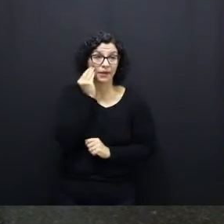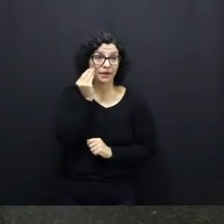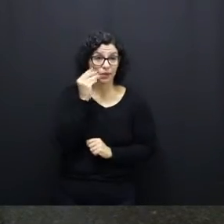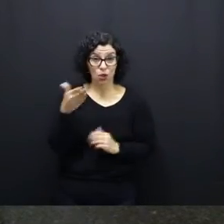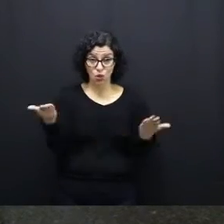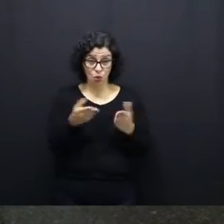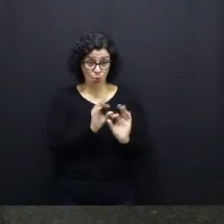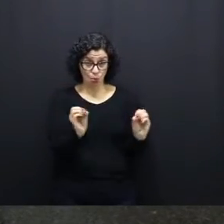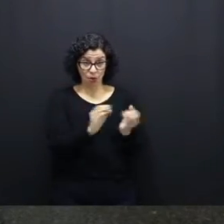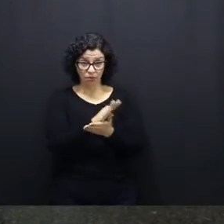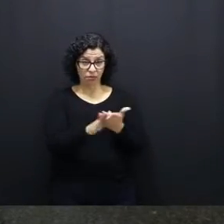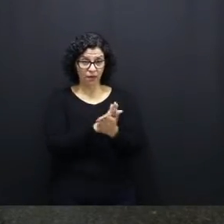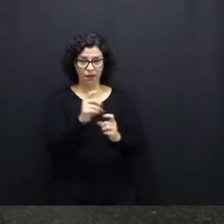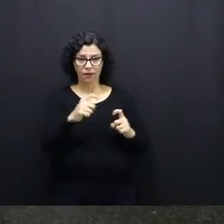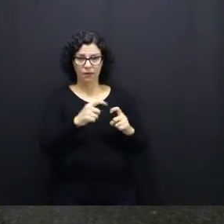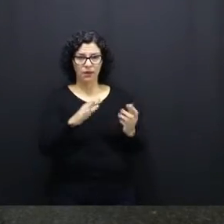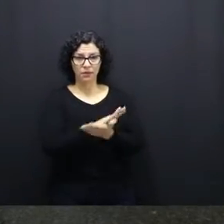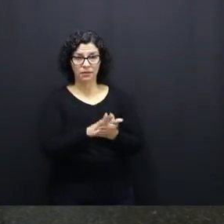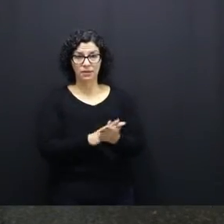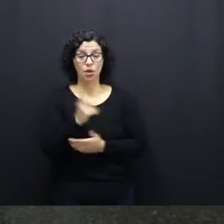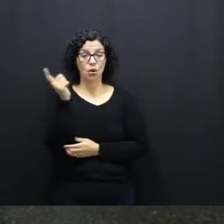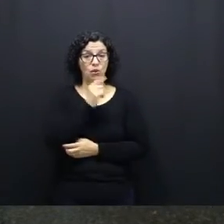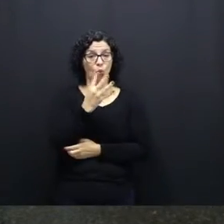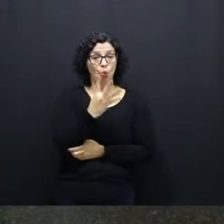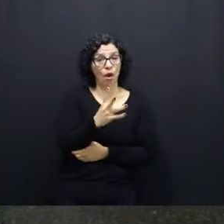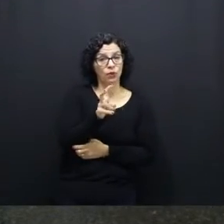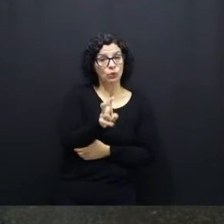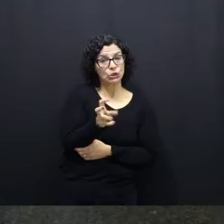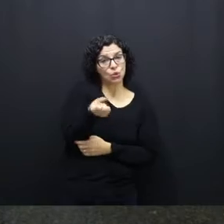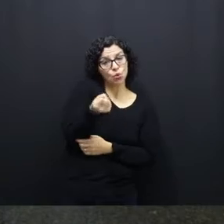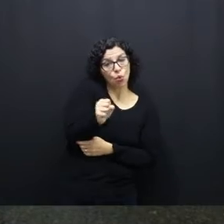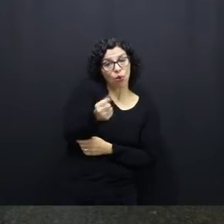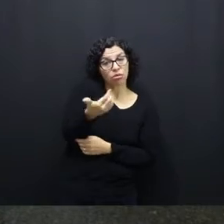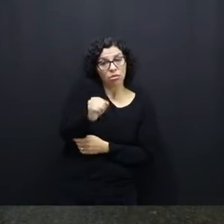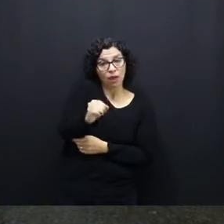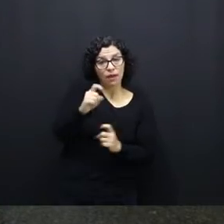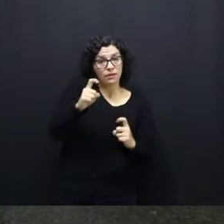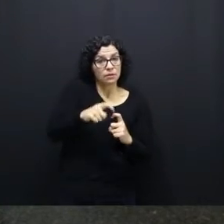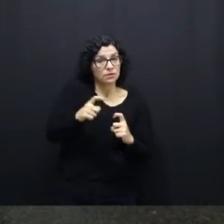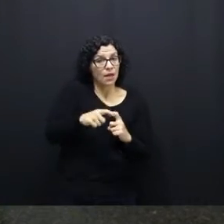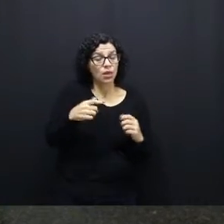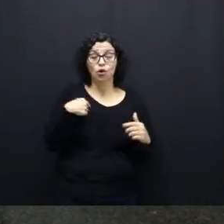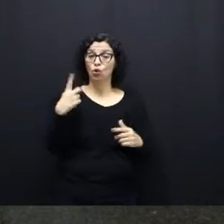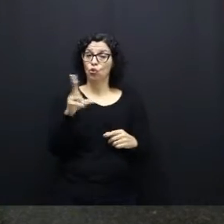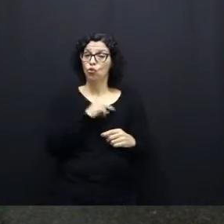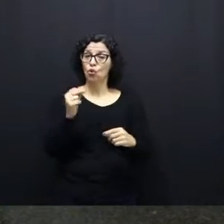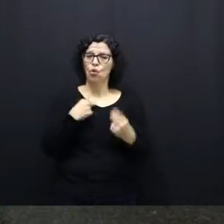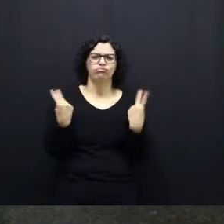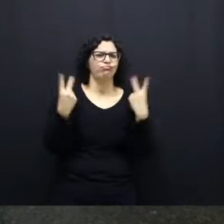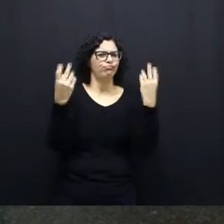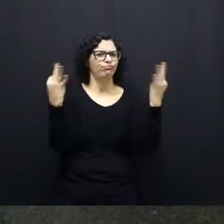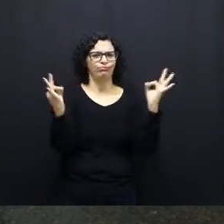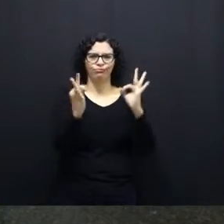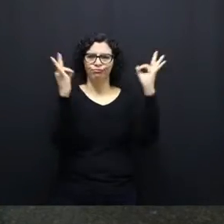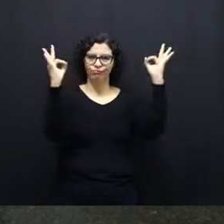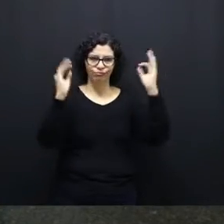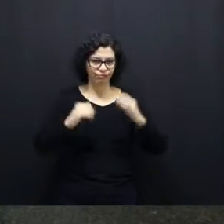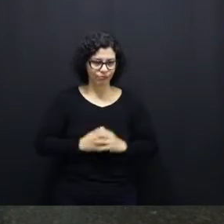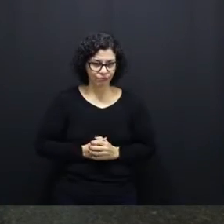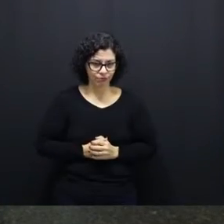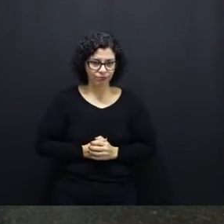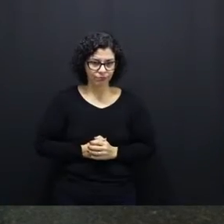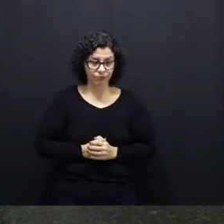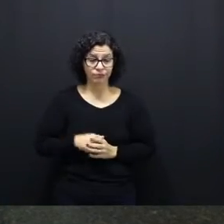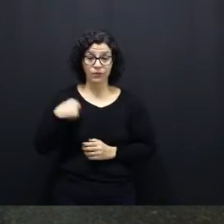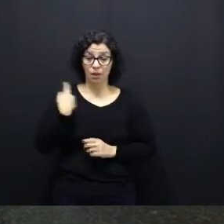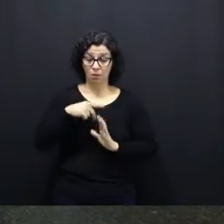temos nenhum hoje Se nós conseguimos 458 já seriam de grande valor então eu